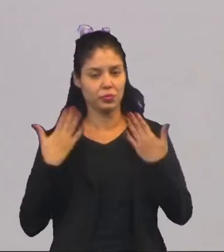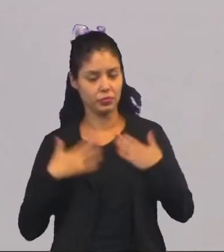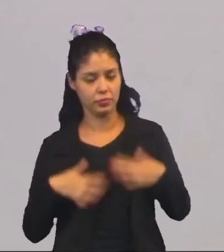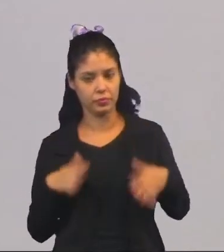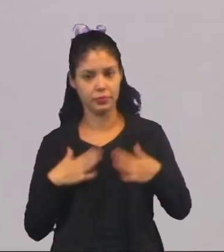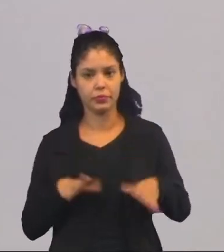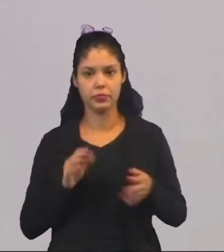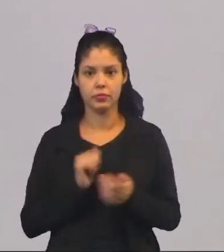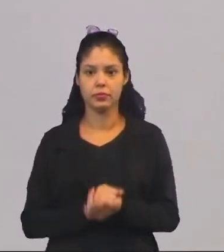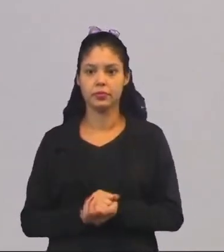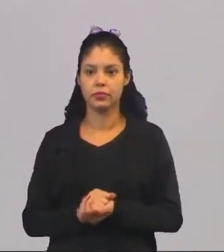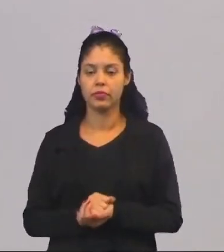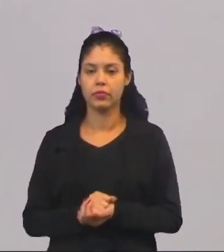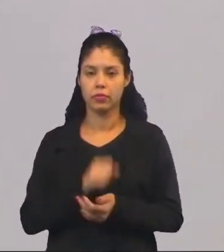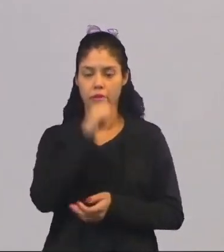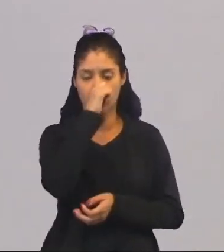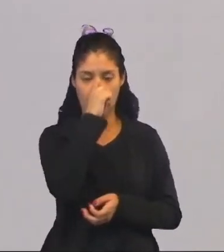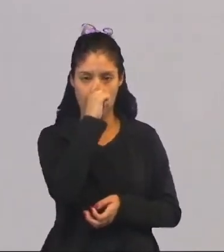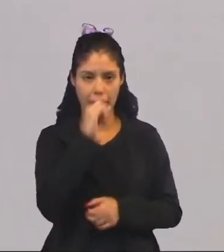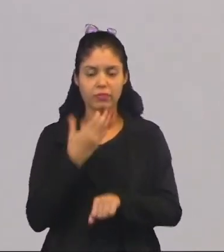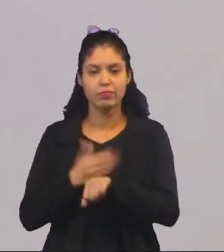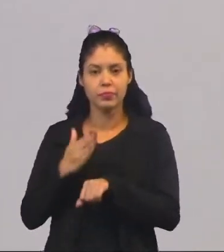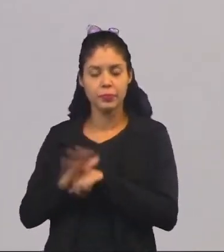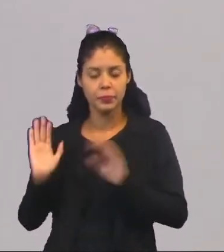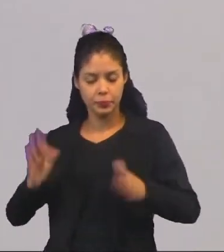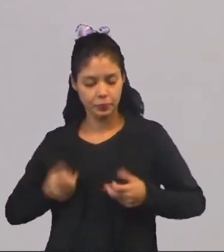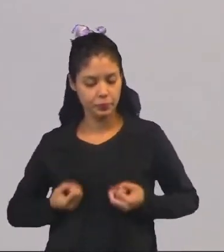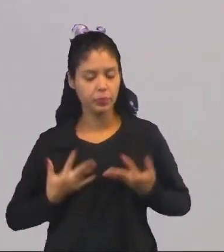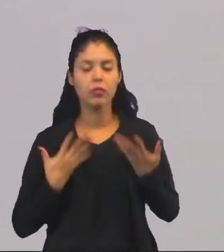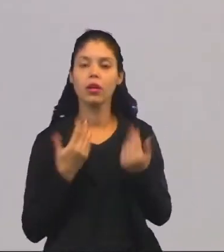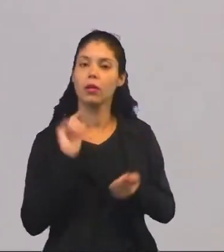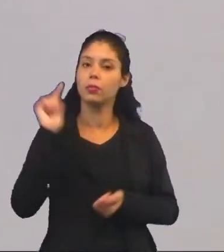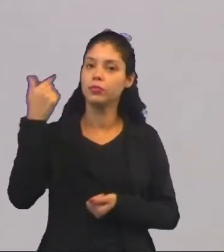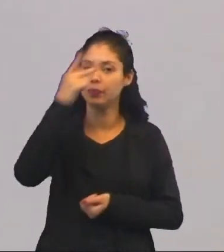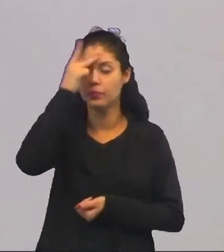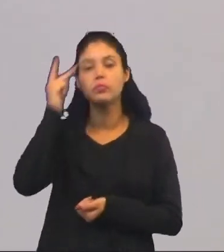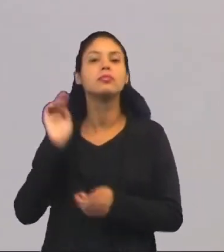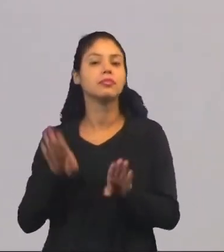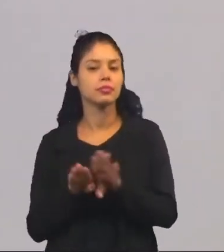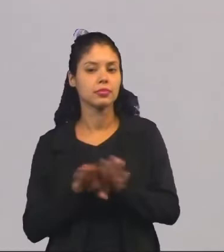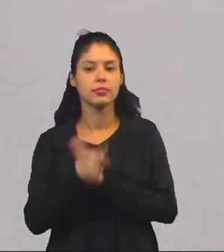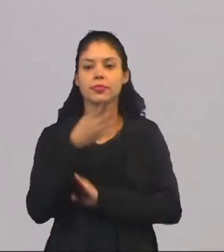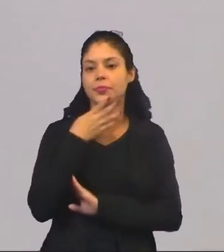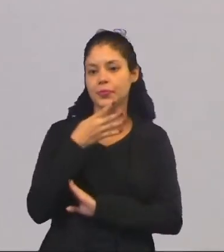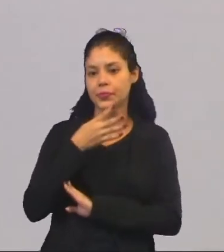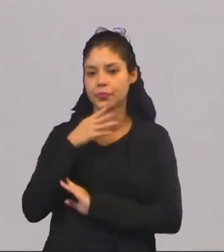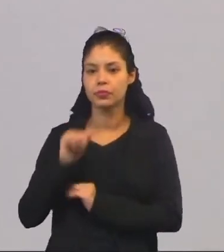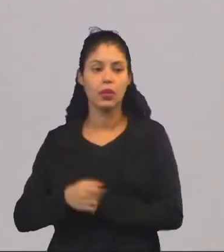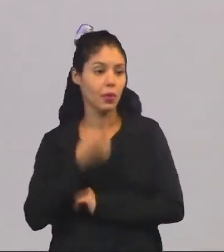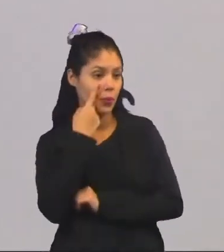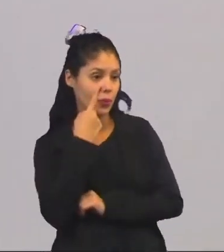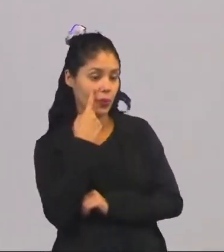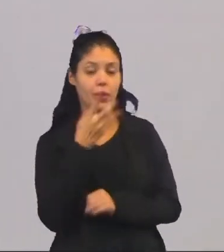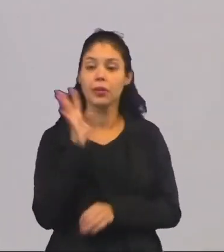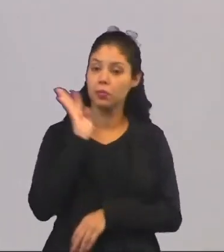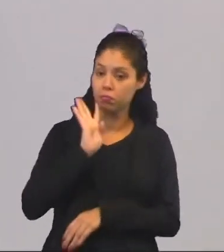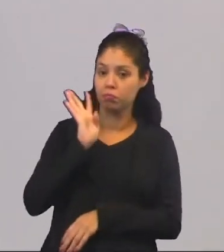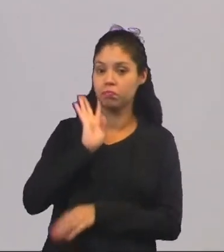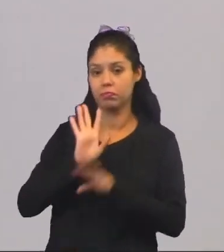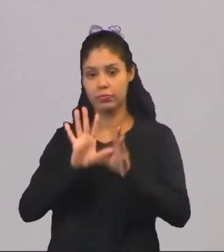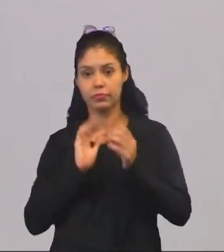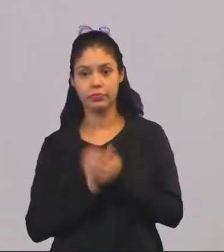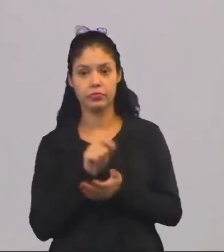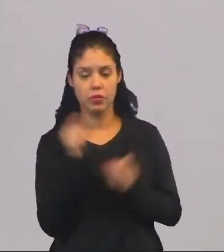Calma, é bom praticar para estimular que outras pessoas pratiquem e todo mundo conhecendo, olha, isso daqui pode ser interessante.